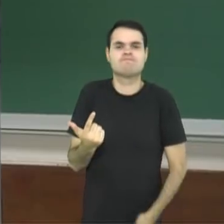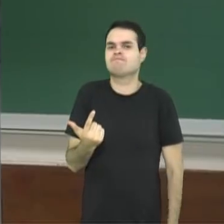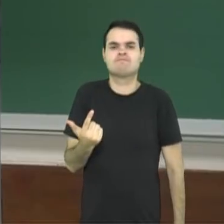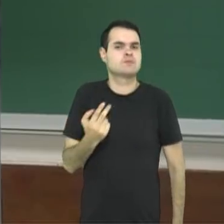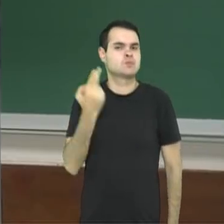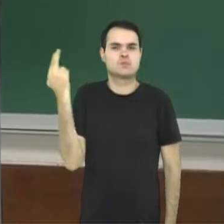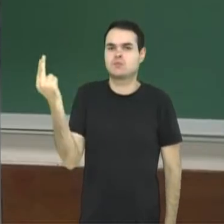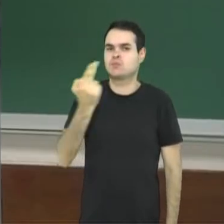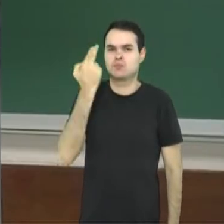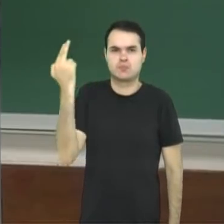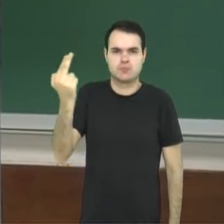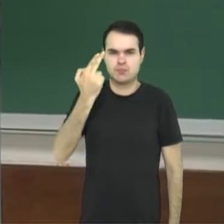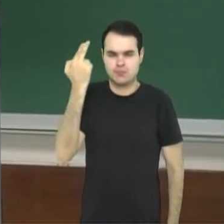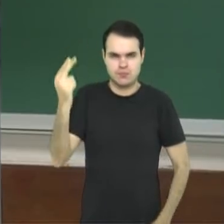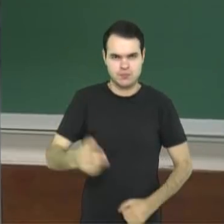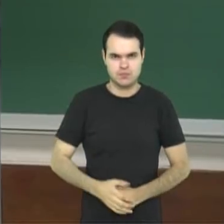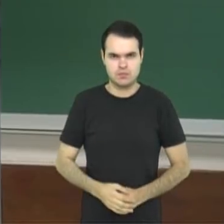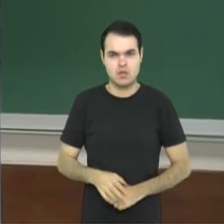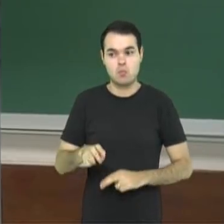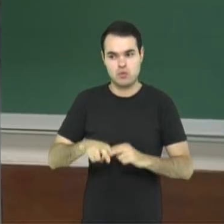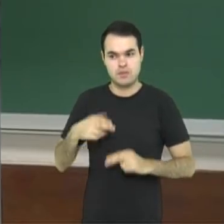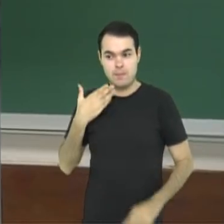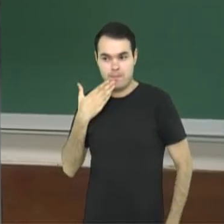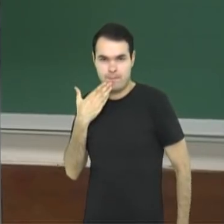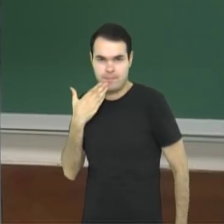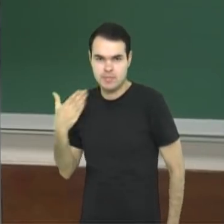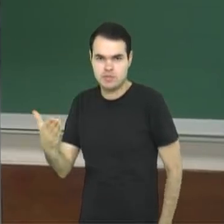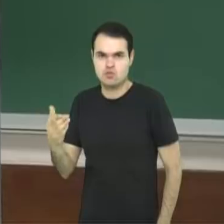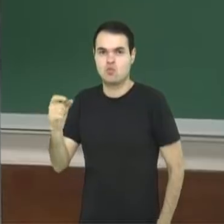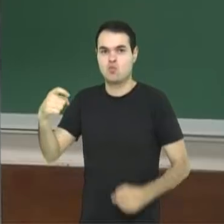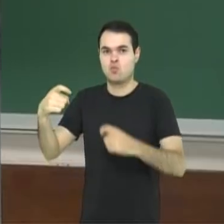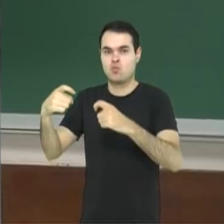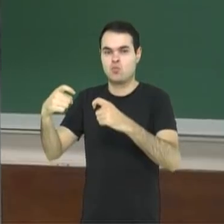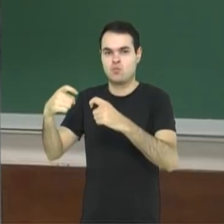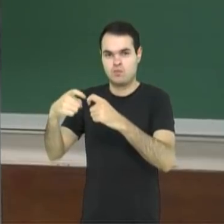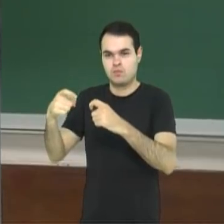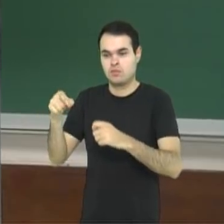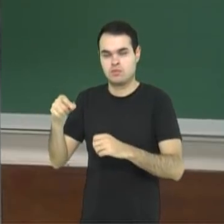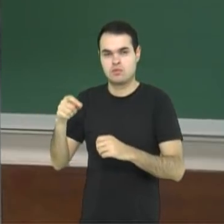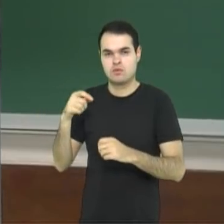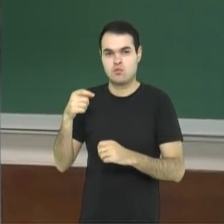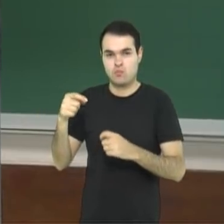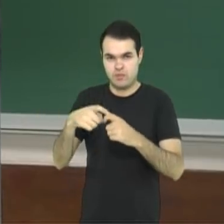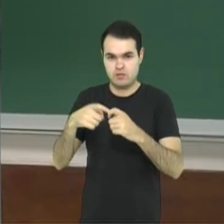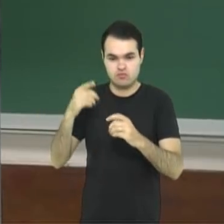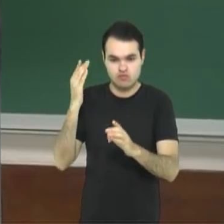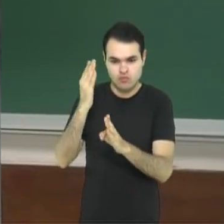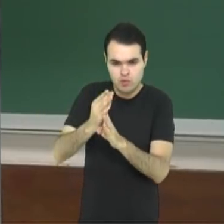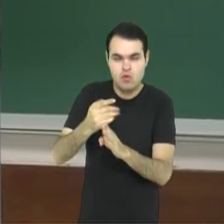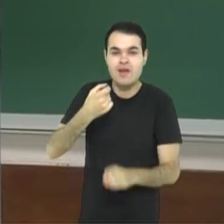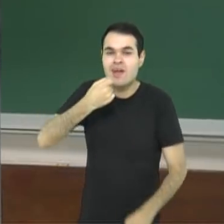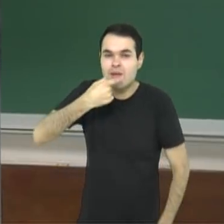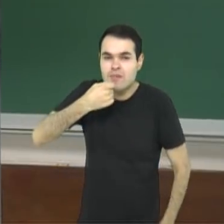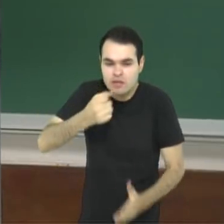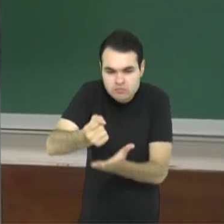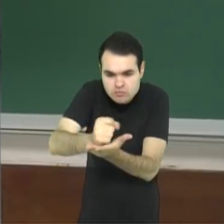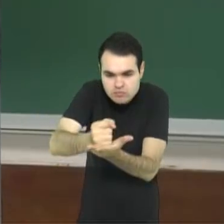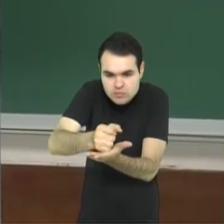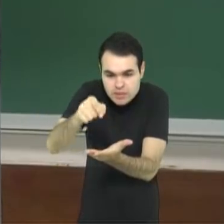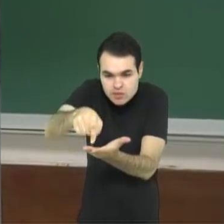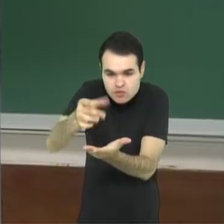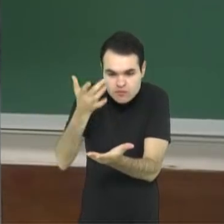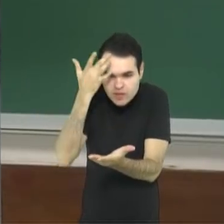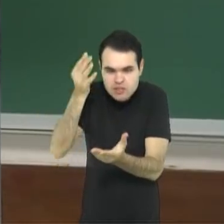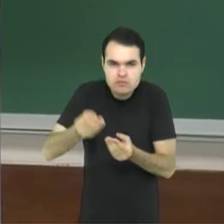uma solicitação aqui para o ministro da Saúde a respeito de um remédio que ela descobriu que pode ser que venha a facilitar a